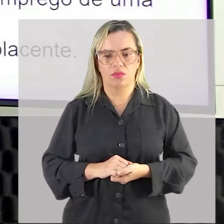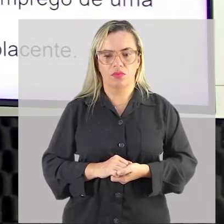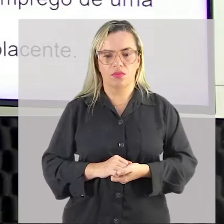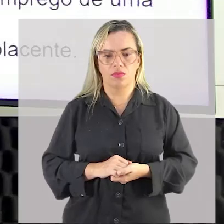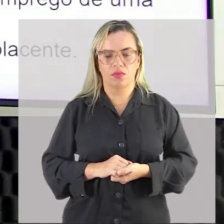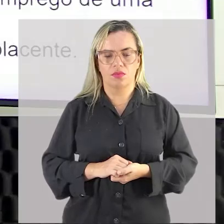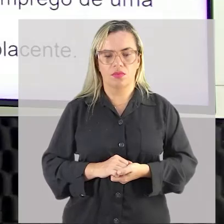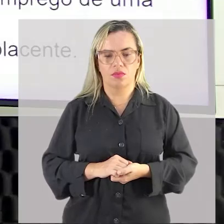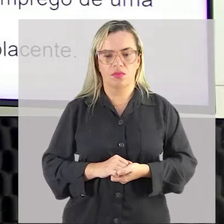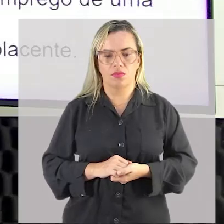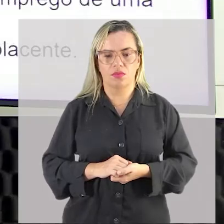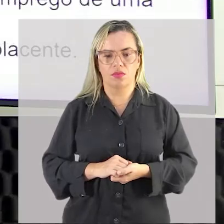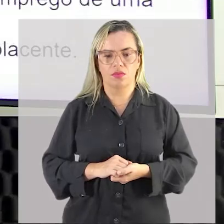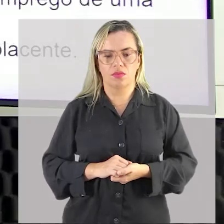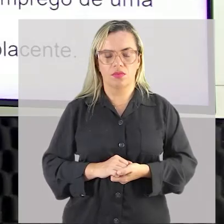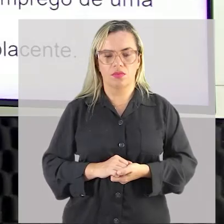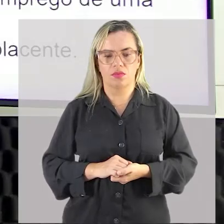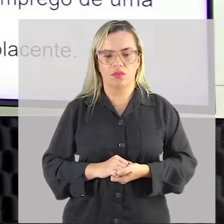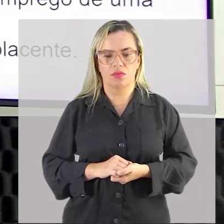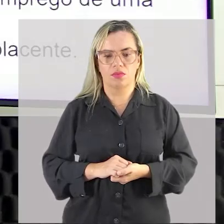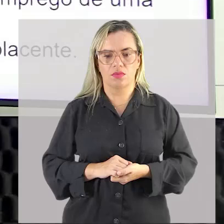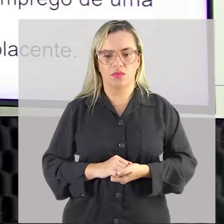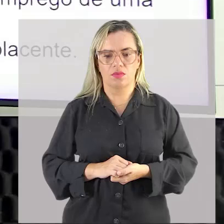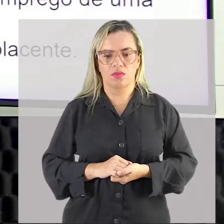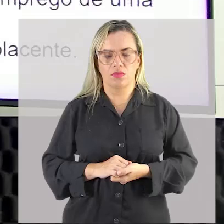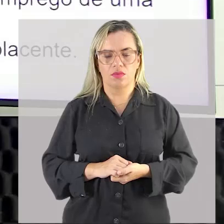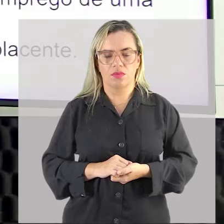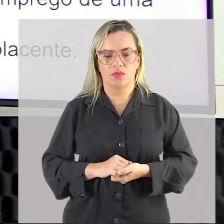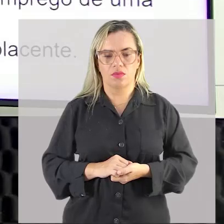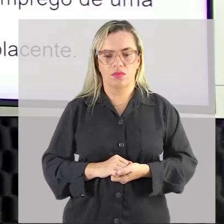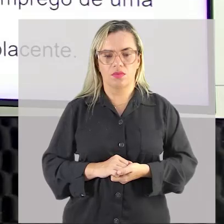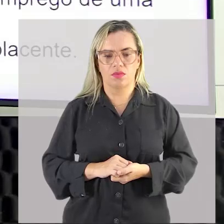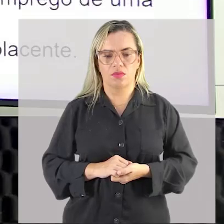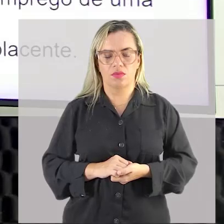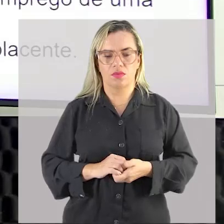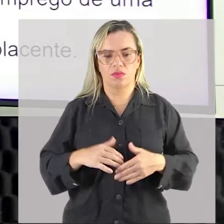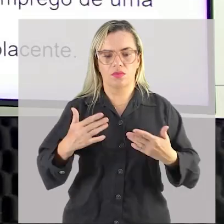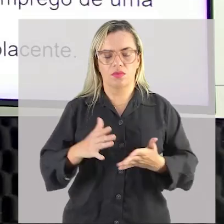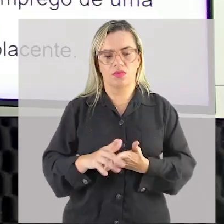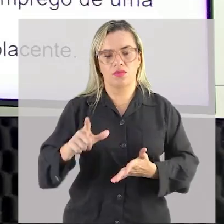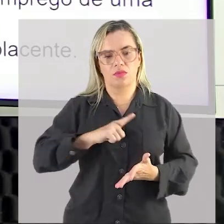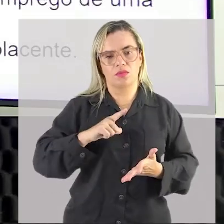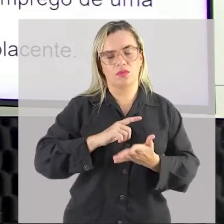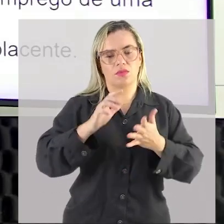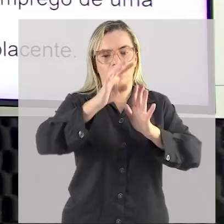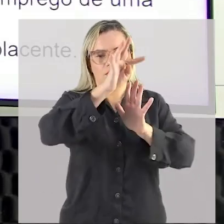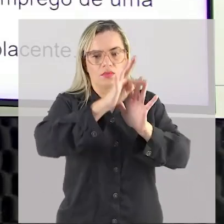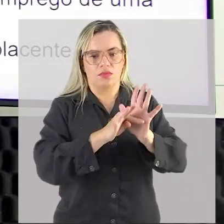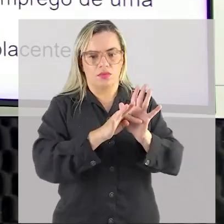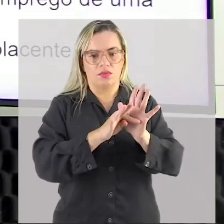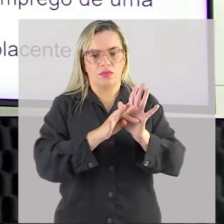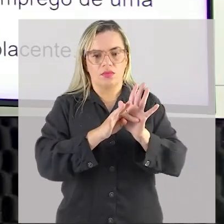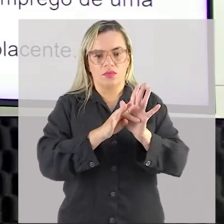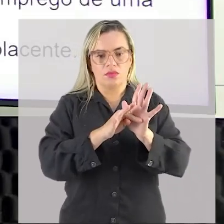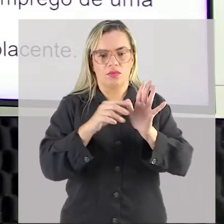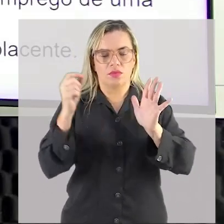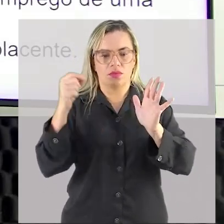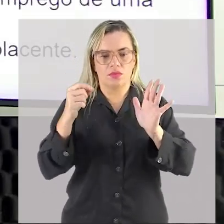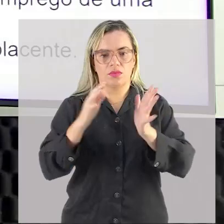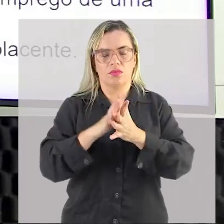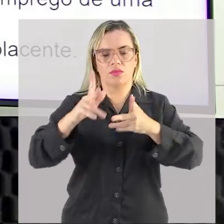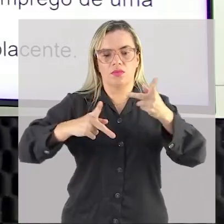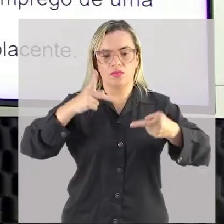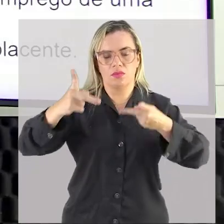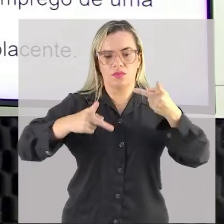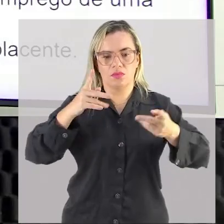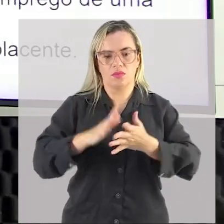nada seduz mais a alma brasileira do que um coitado Afinal a gente tem um texto